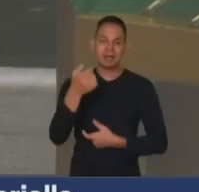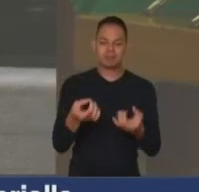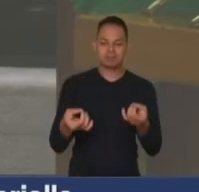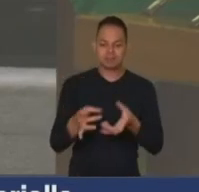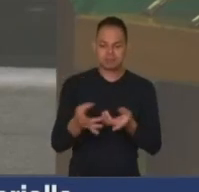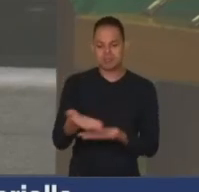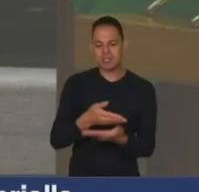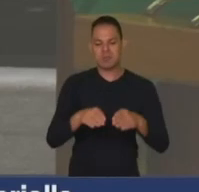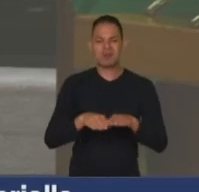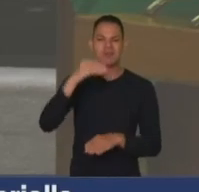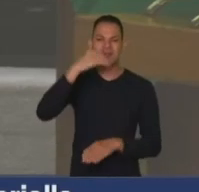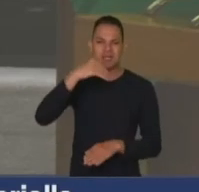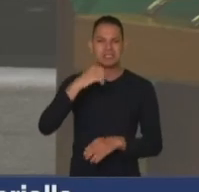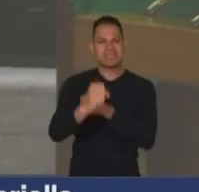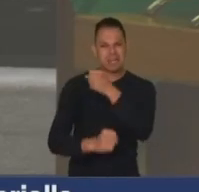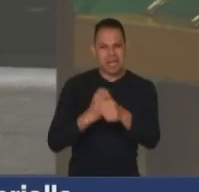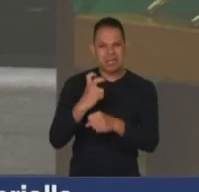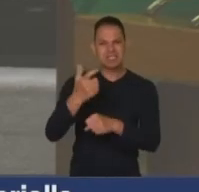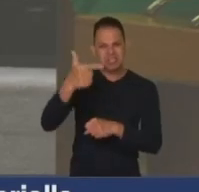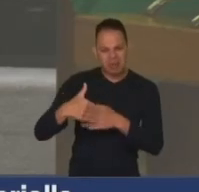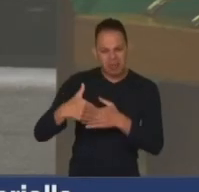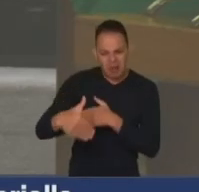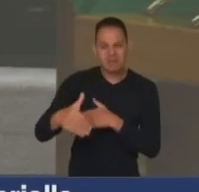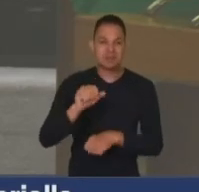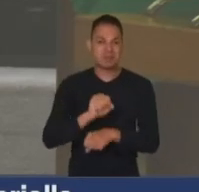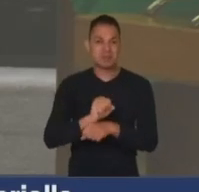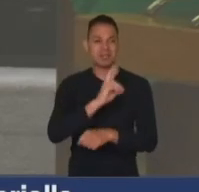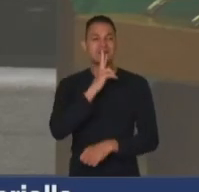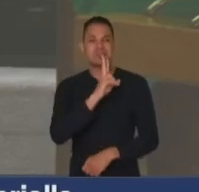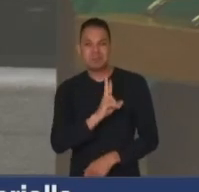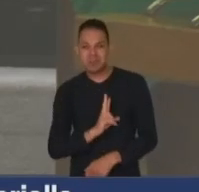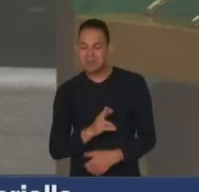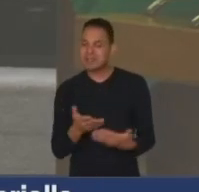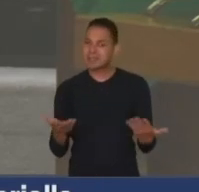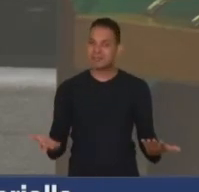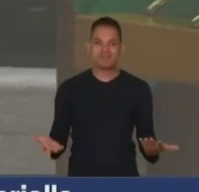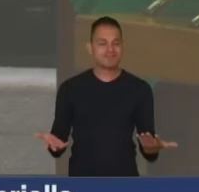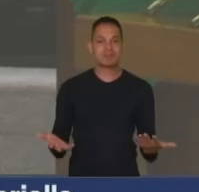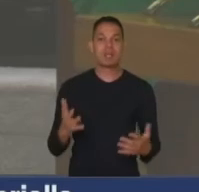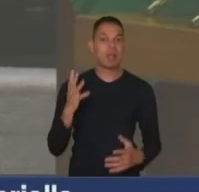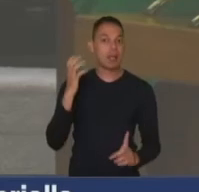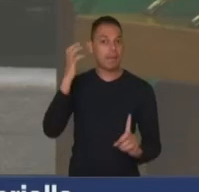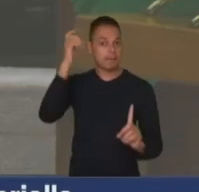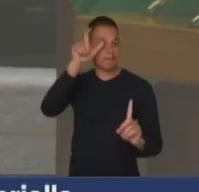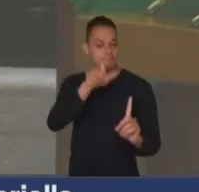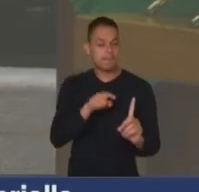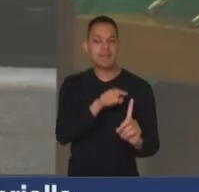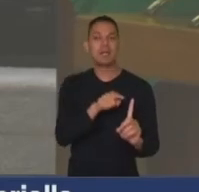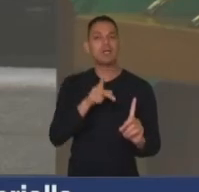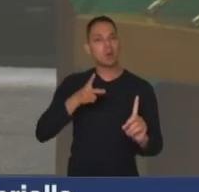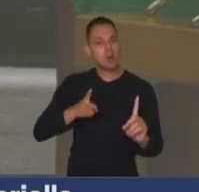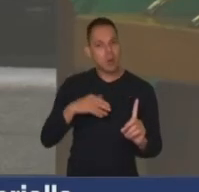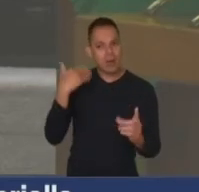a gente não tenha que ficar mais 5 anos para esperar alguma resposta dos mandantes. A Marielle, ela era e continua sendo,